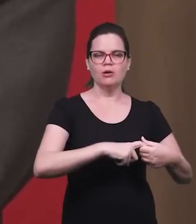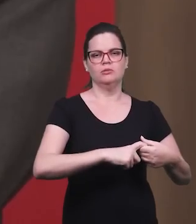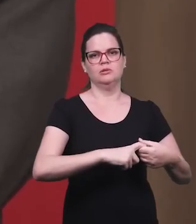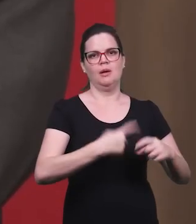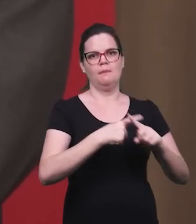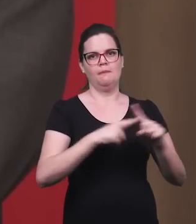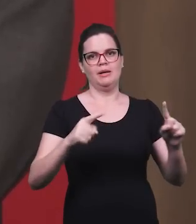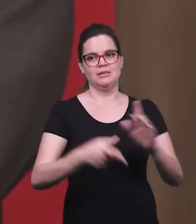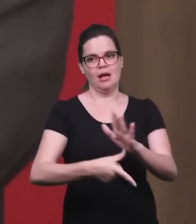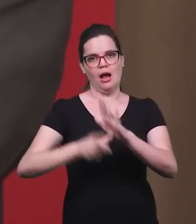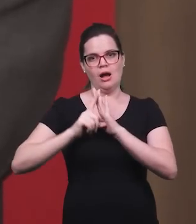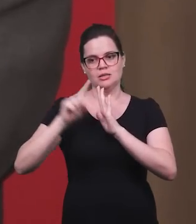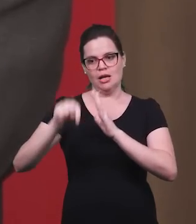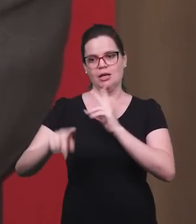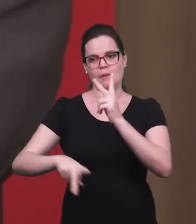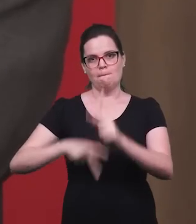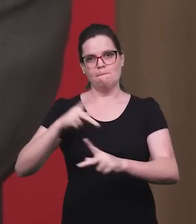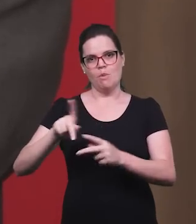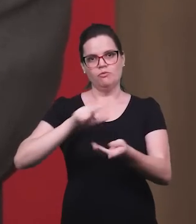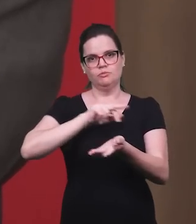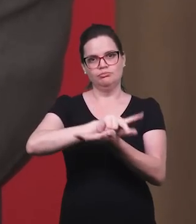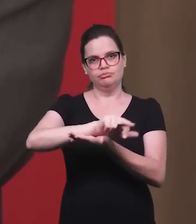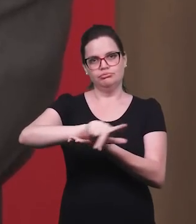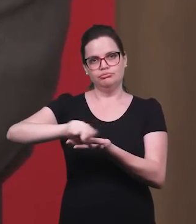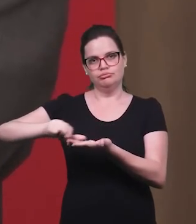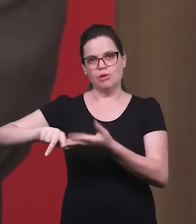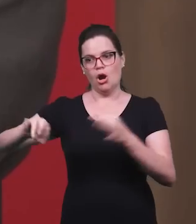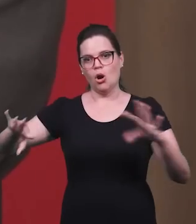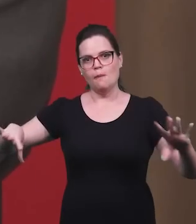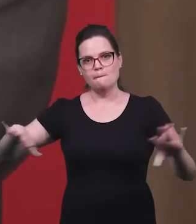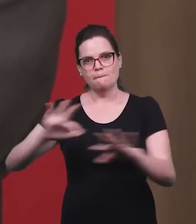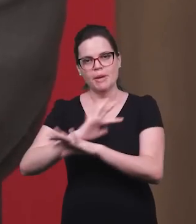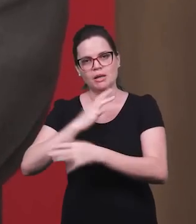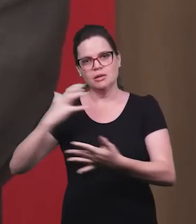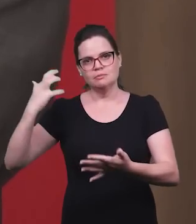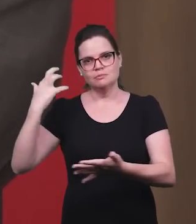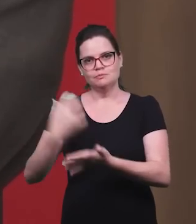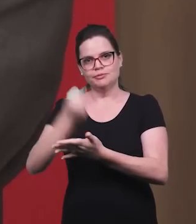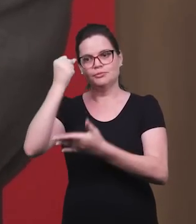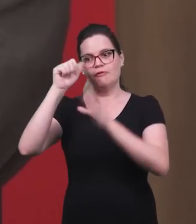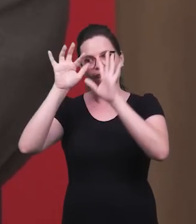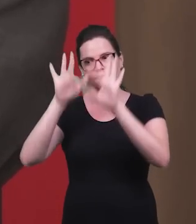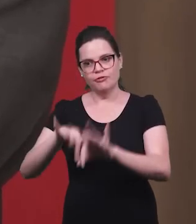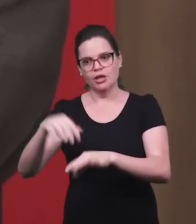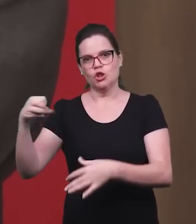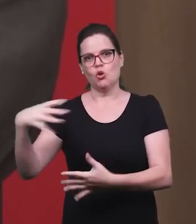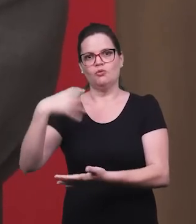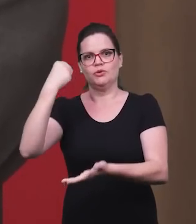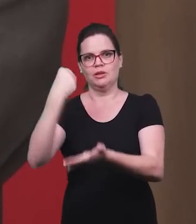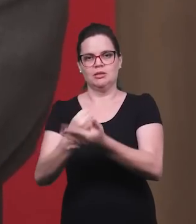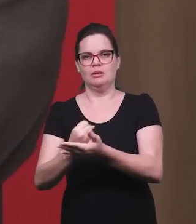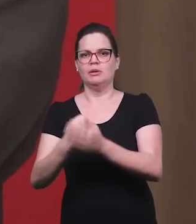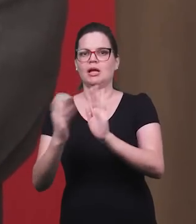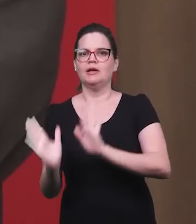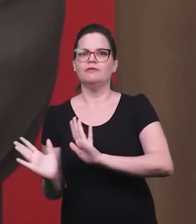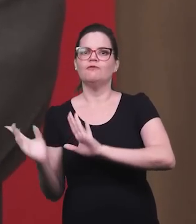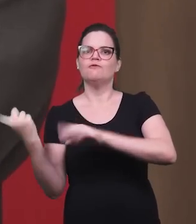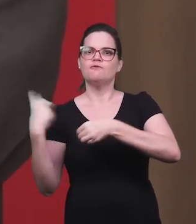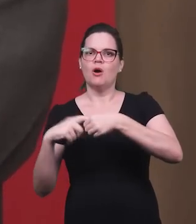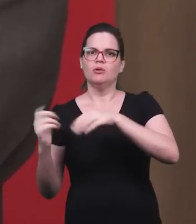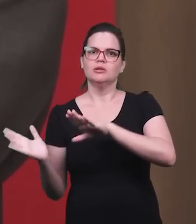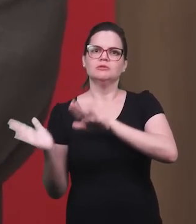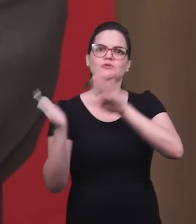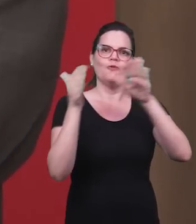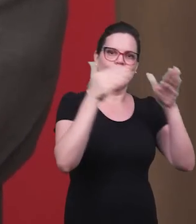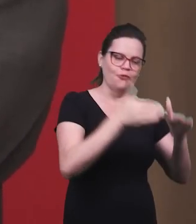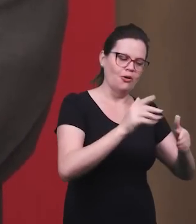Quer dizer, é preciso que encerre o Novo Testamento para que Israel tenha mais uma parte de vida